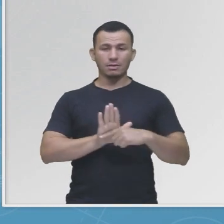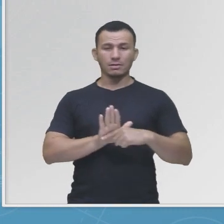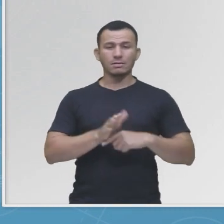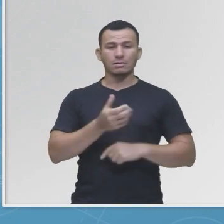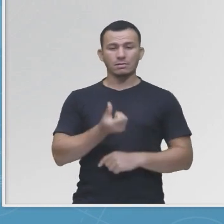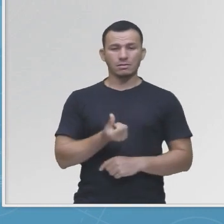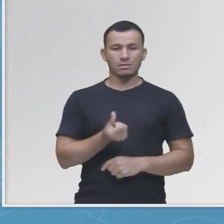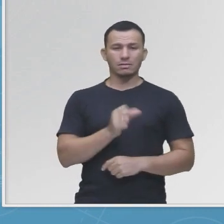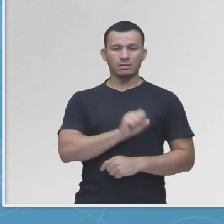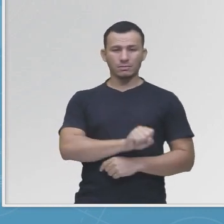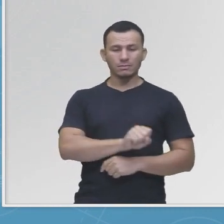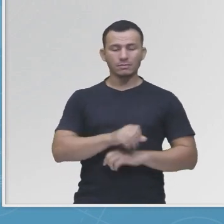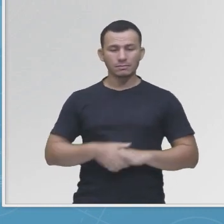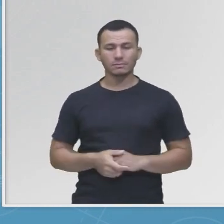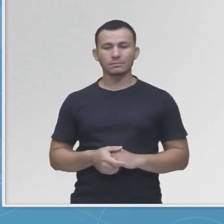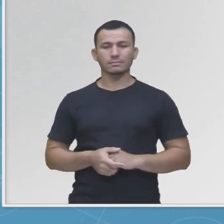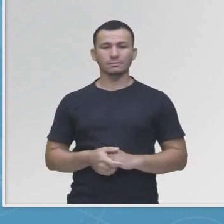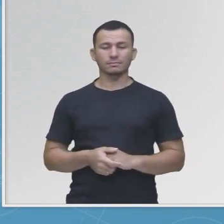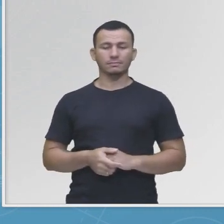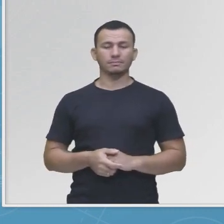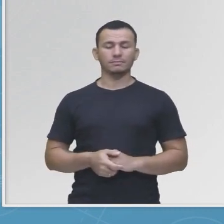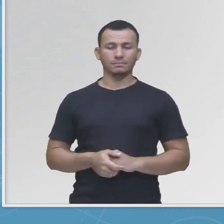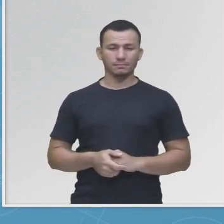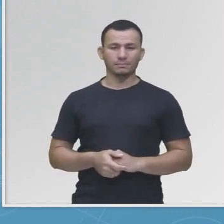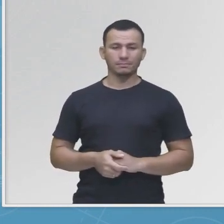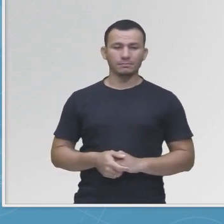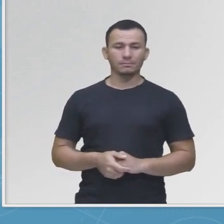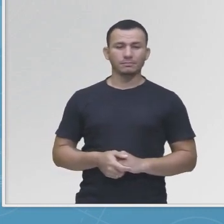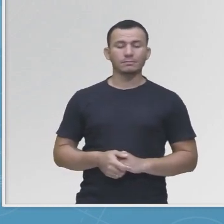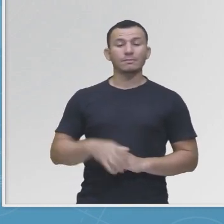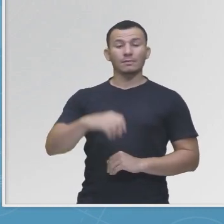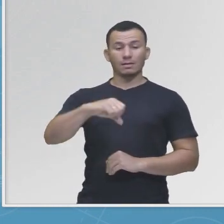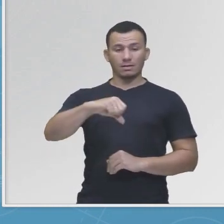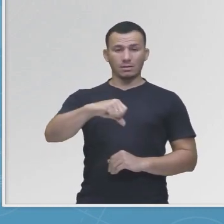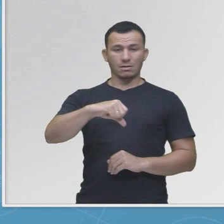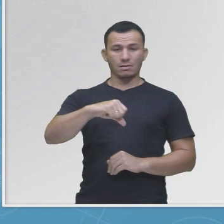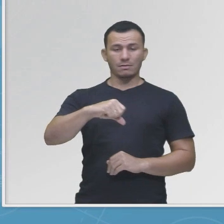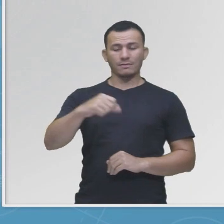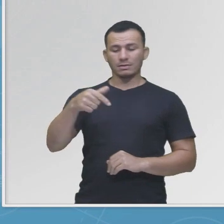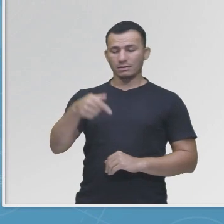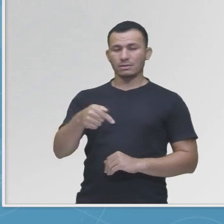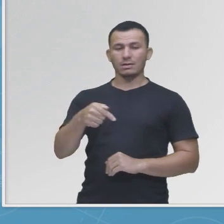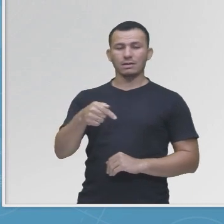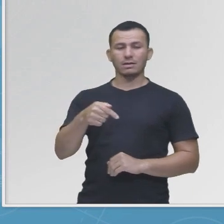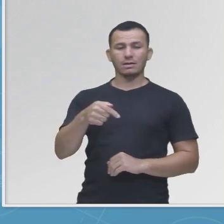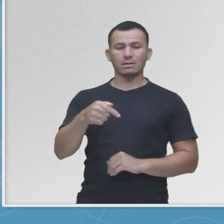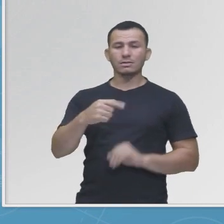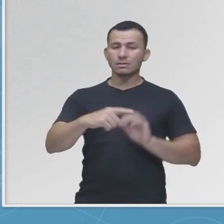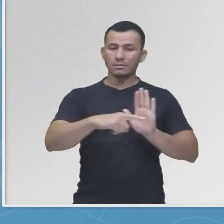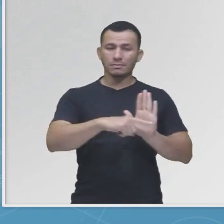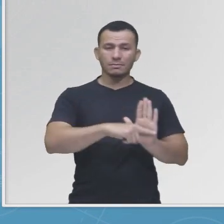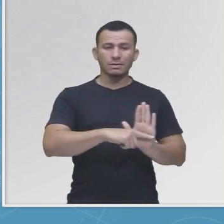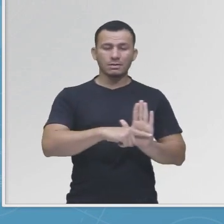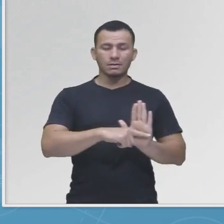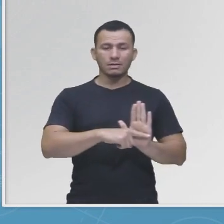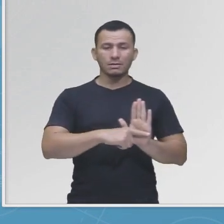68. Então, ó, 9, 7